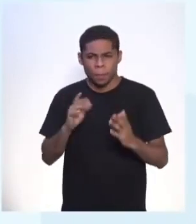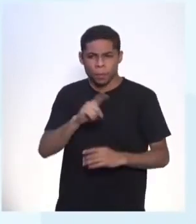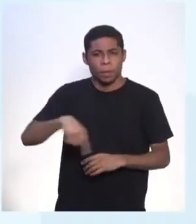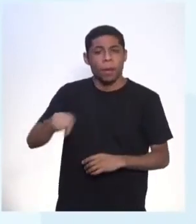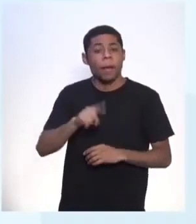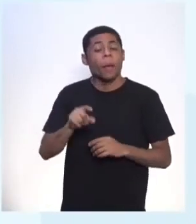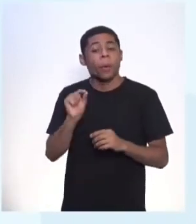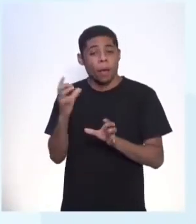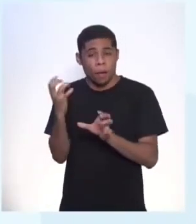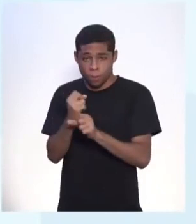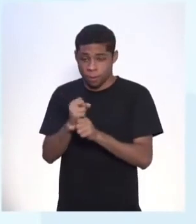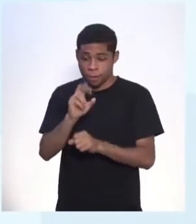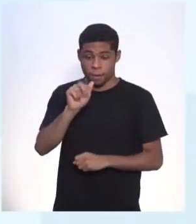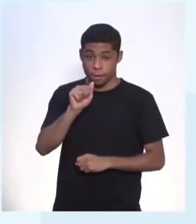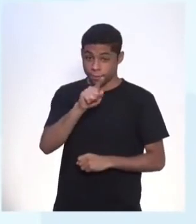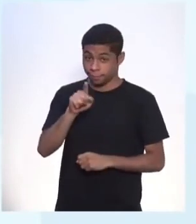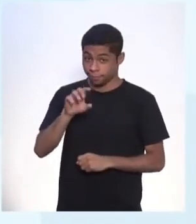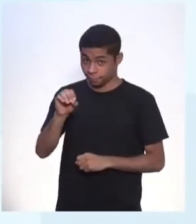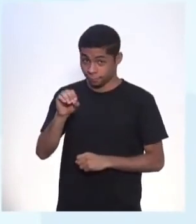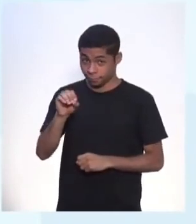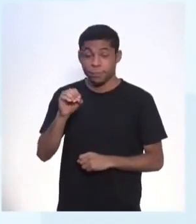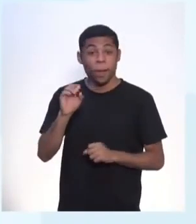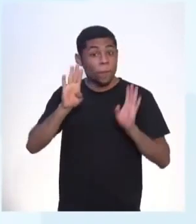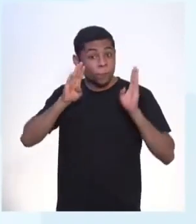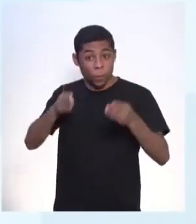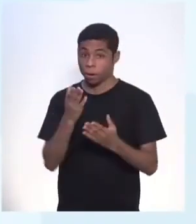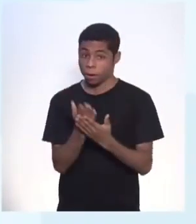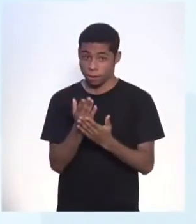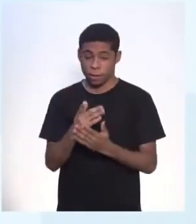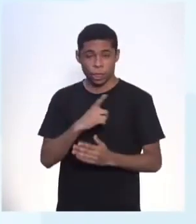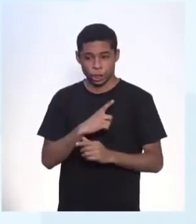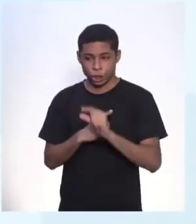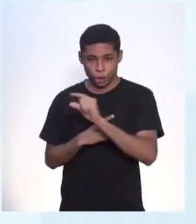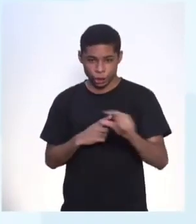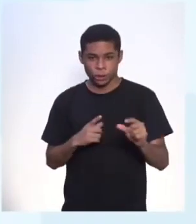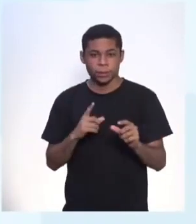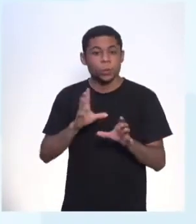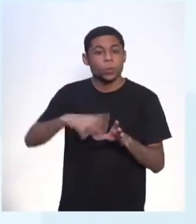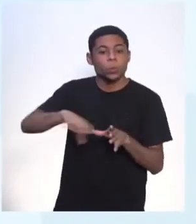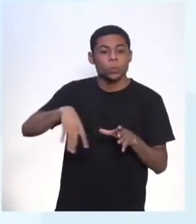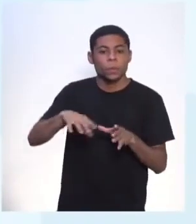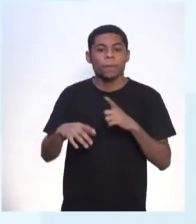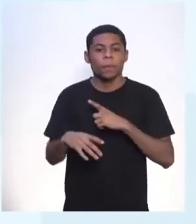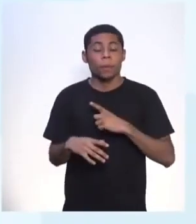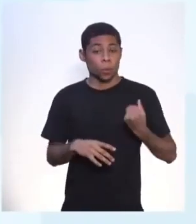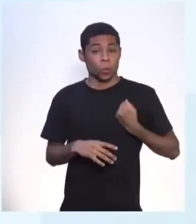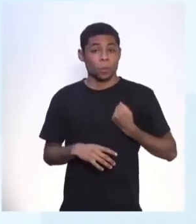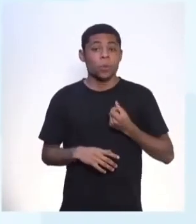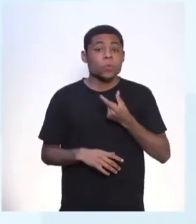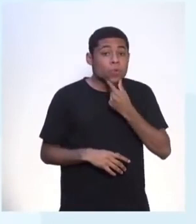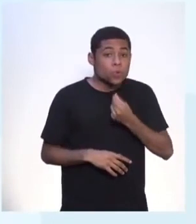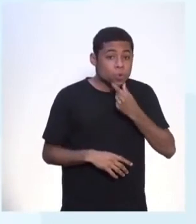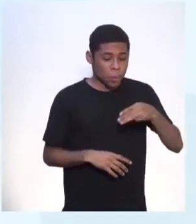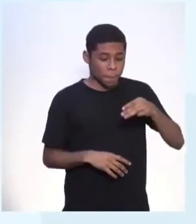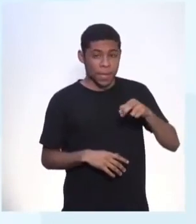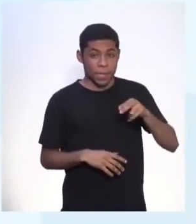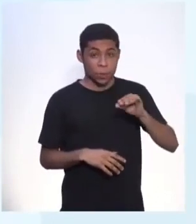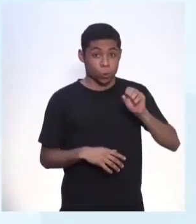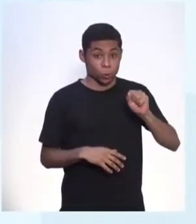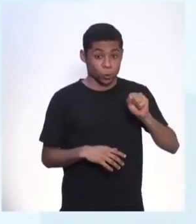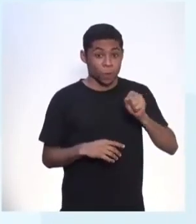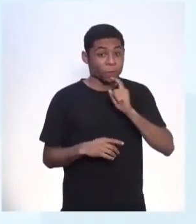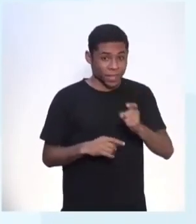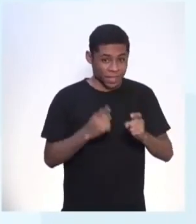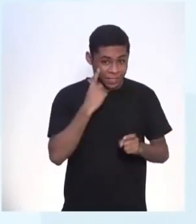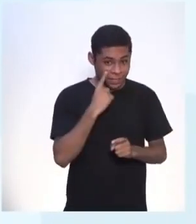a razão, não é isso? Foco das nossas aulas, entre eles. Então, a razão entre o número de meninos